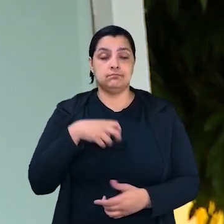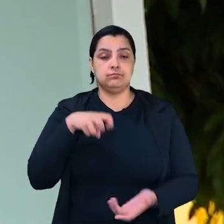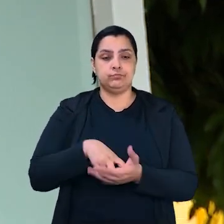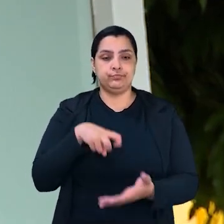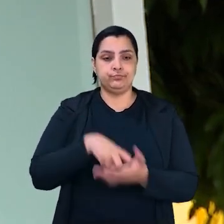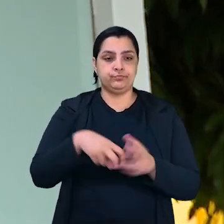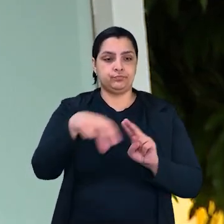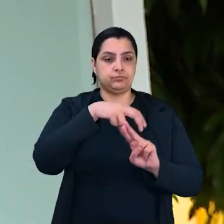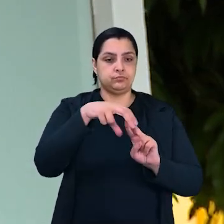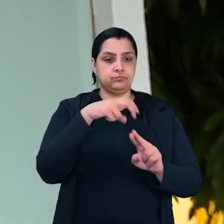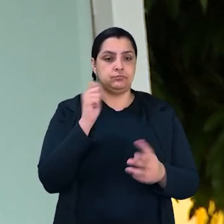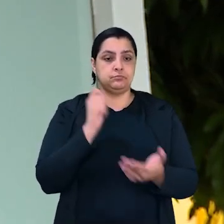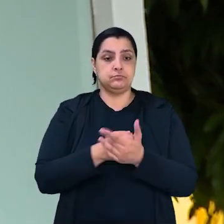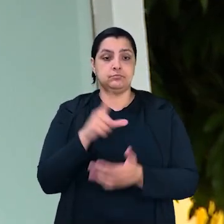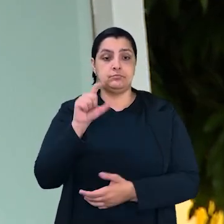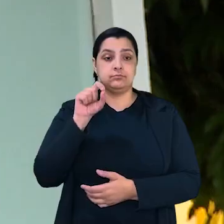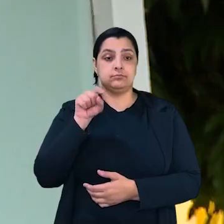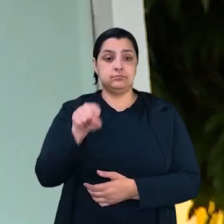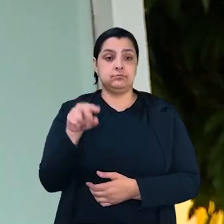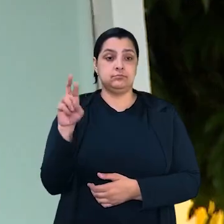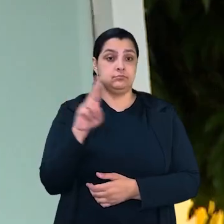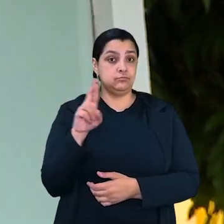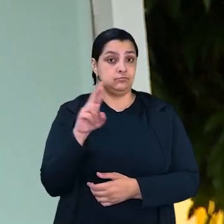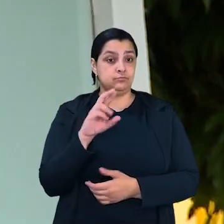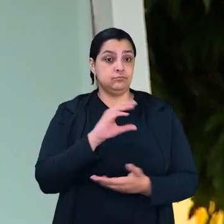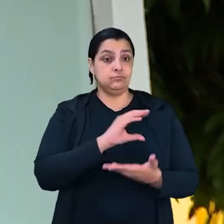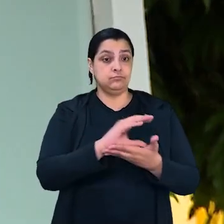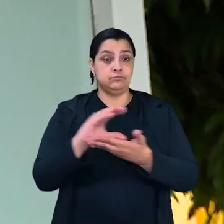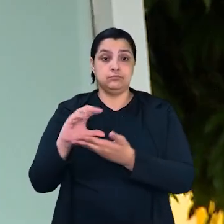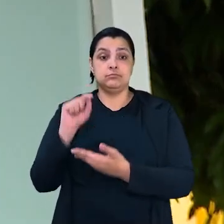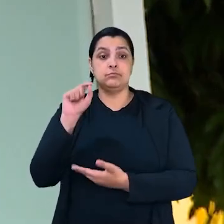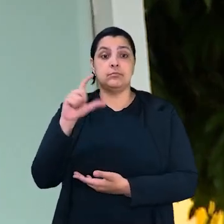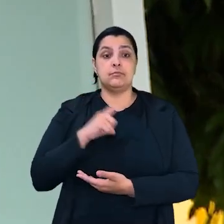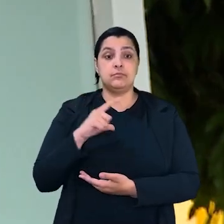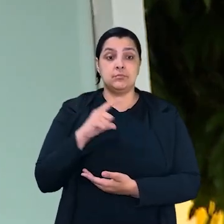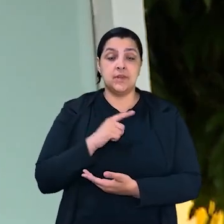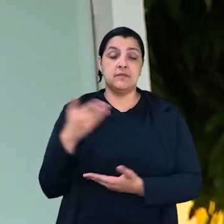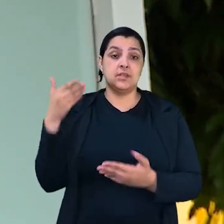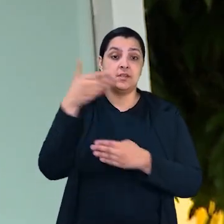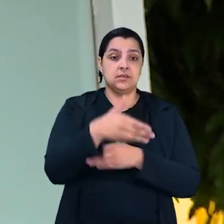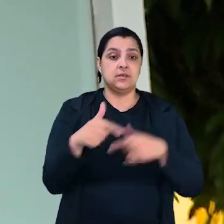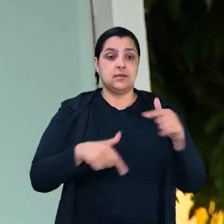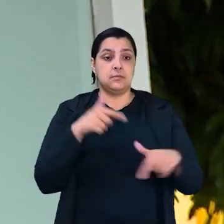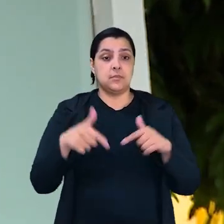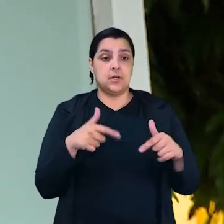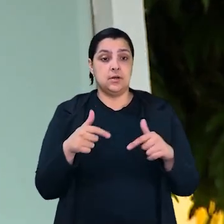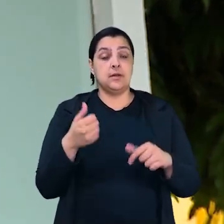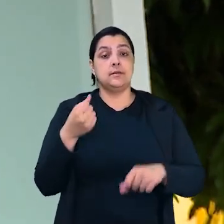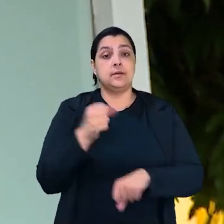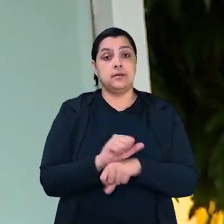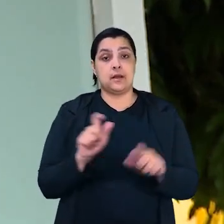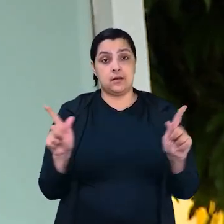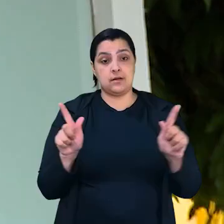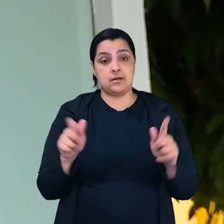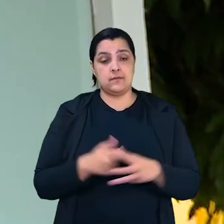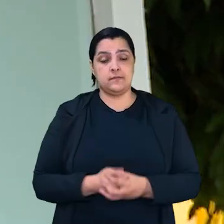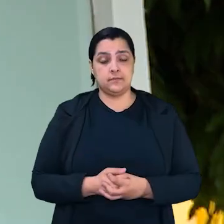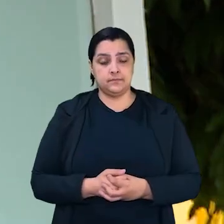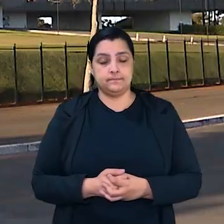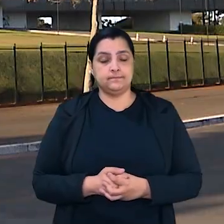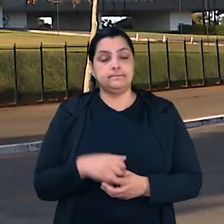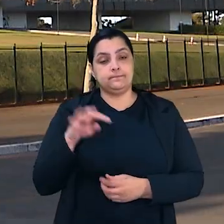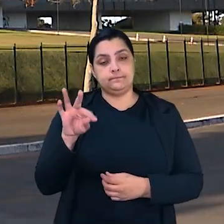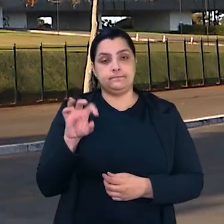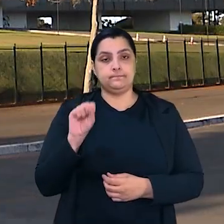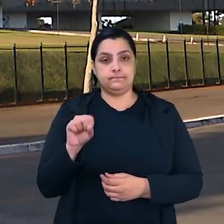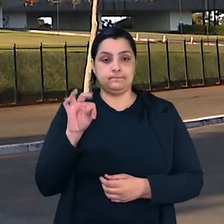Bahia condenou o Bradesco a pagar R$10 mil de indenização a quem teve de trabalhar durante a paralisação.